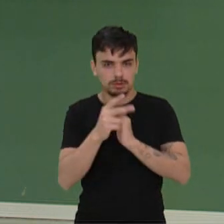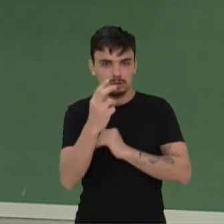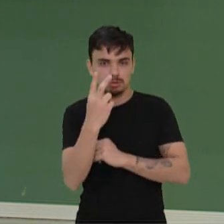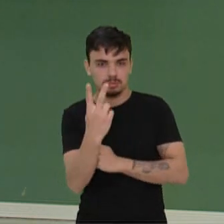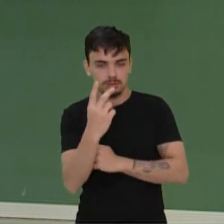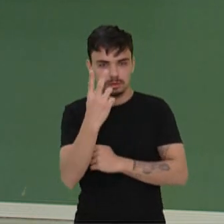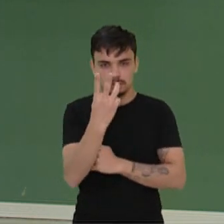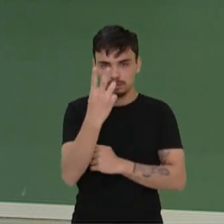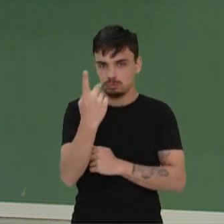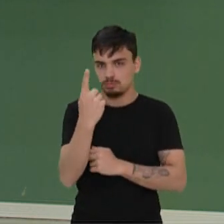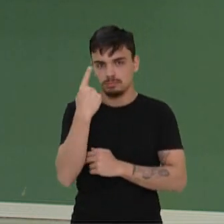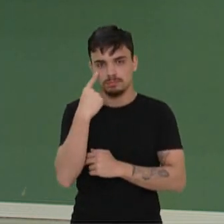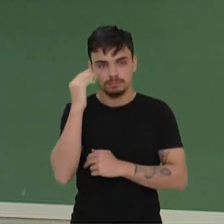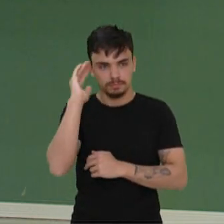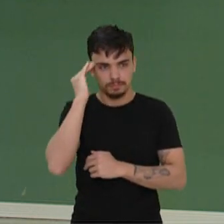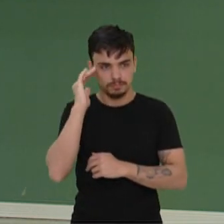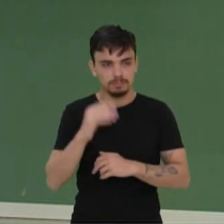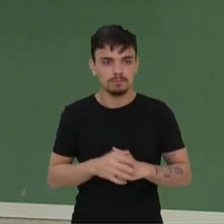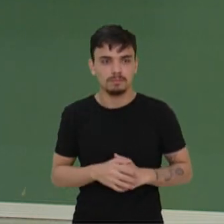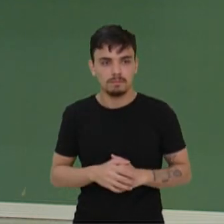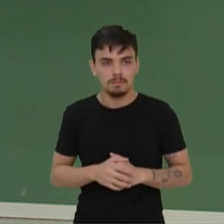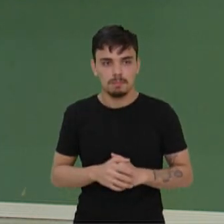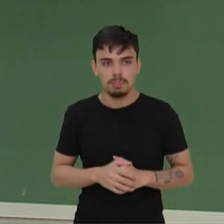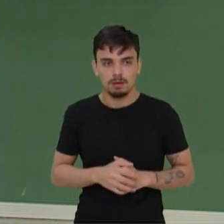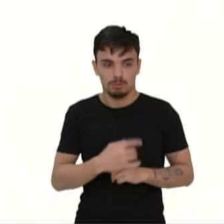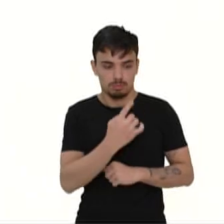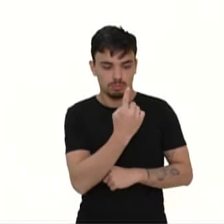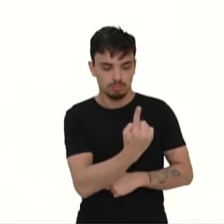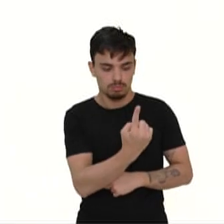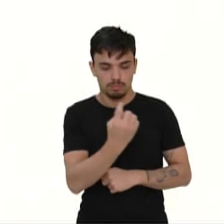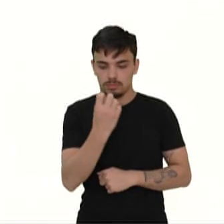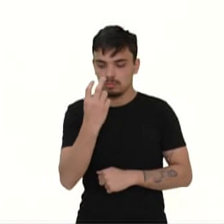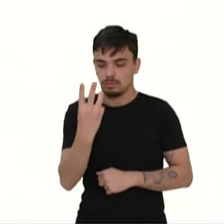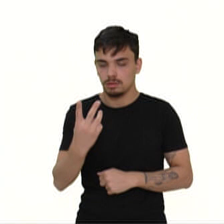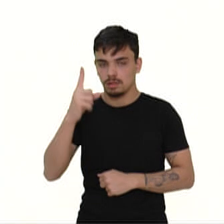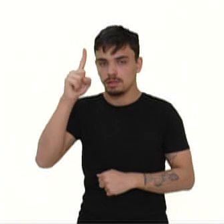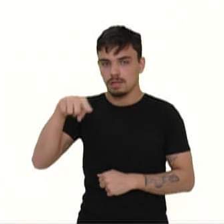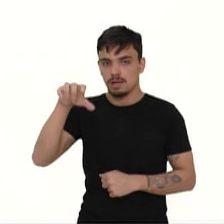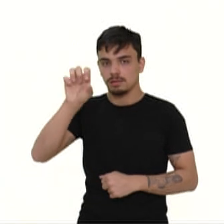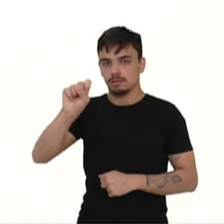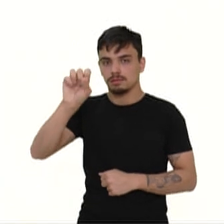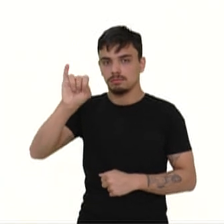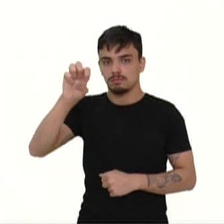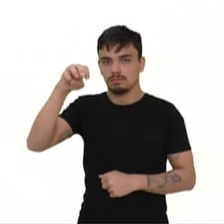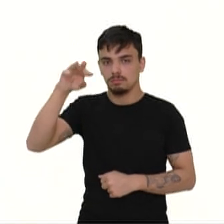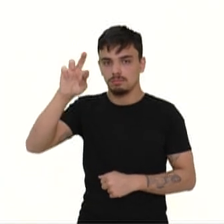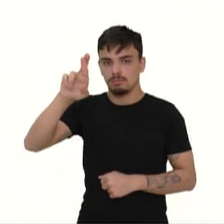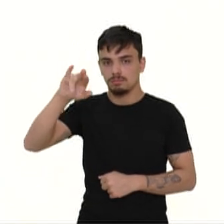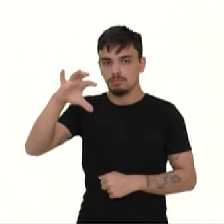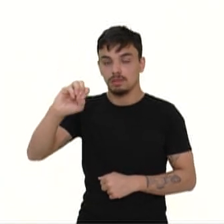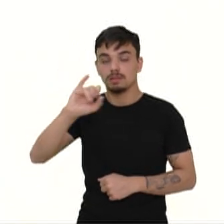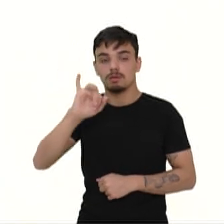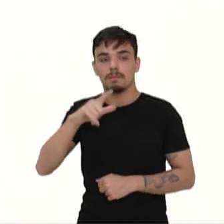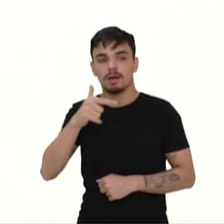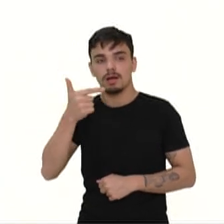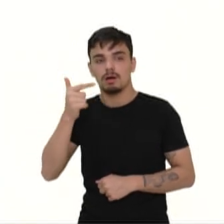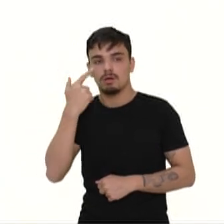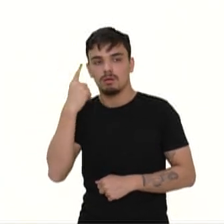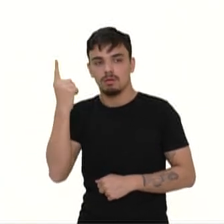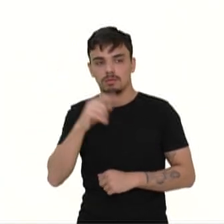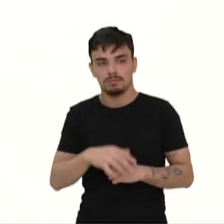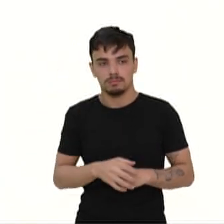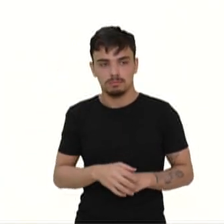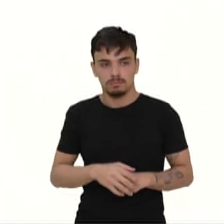Beleza? Certo? Então tá lá, o 1 e o 3 são simétricos. Se eu pegar mais uma unidade para a esquerda e mais uma para a direita, eu pego o 0